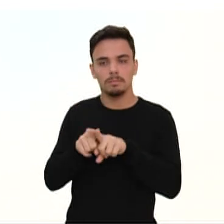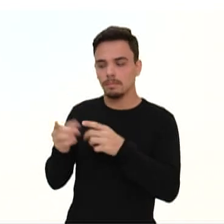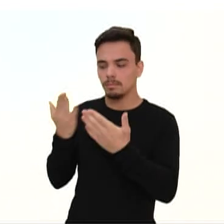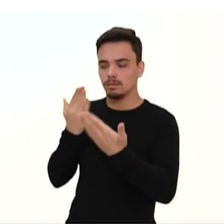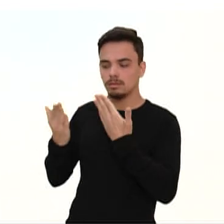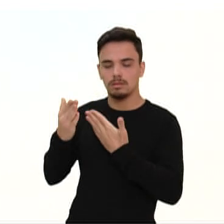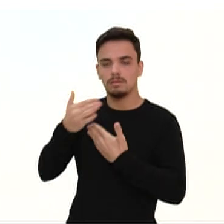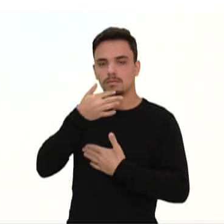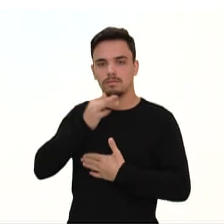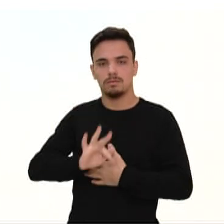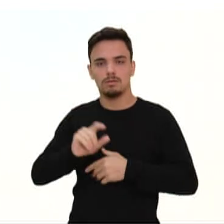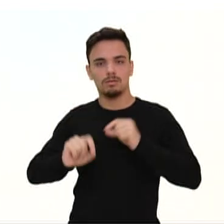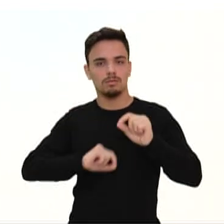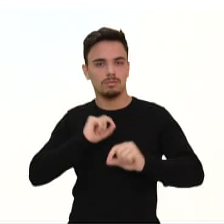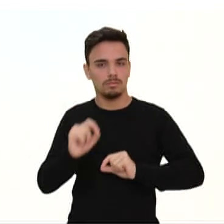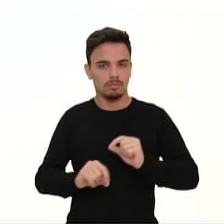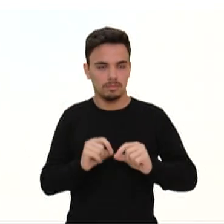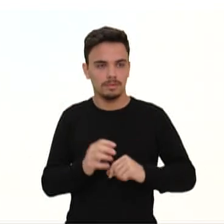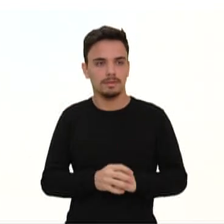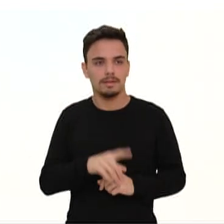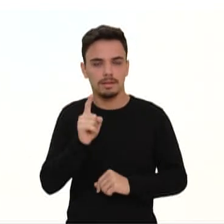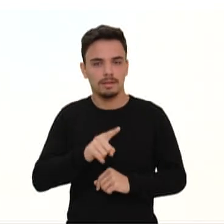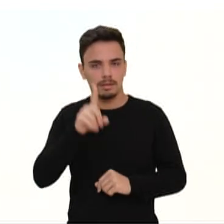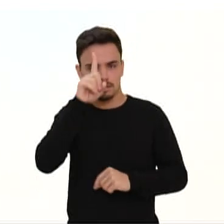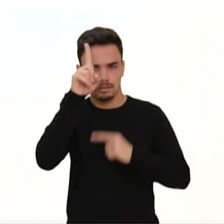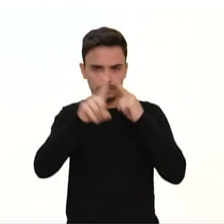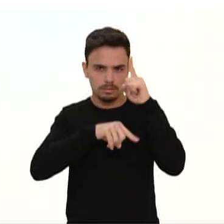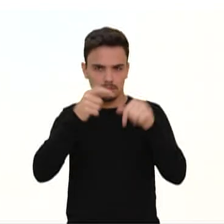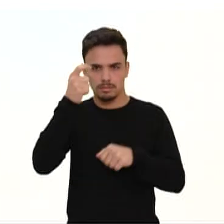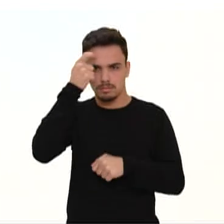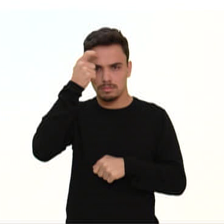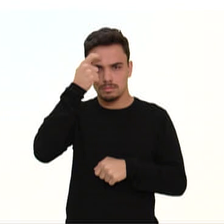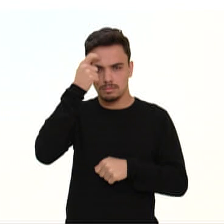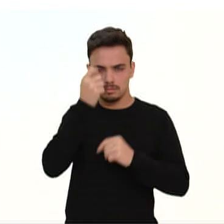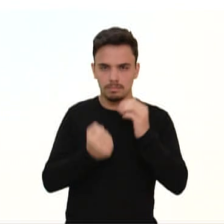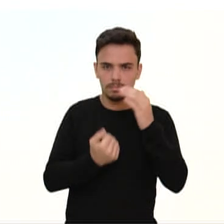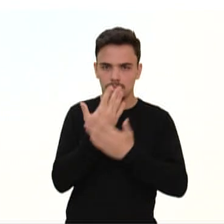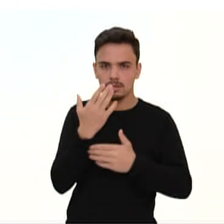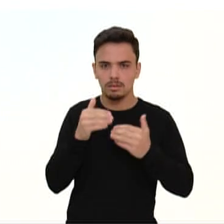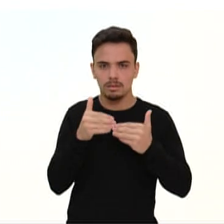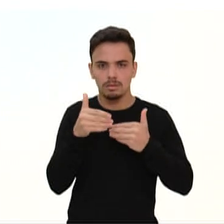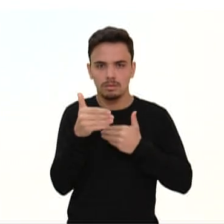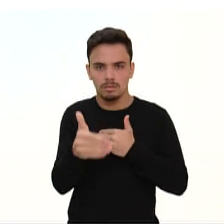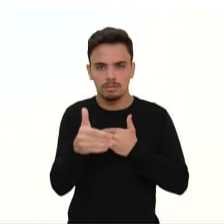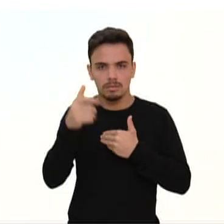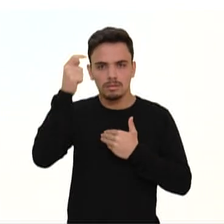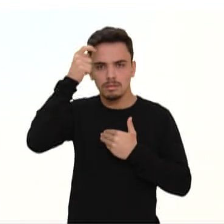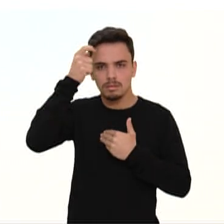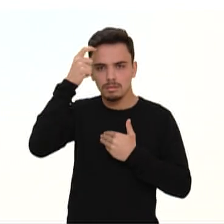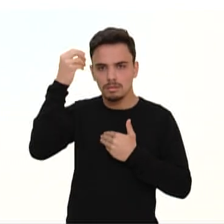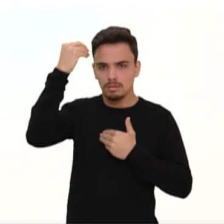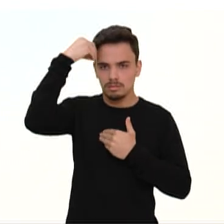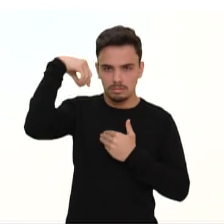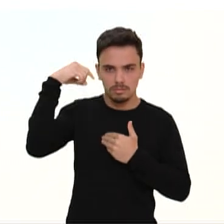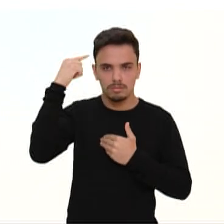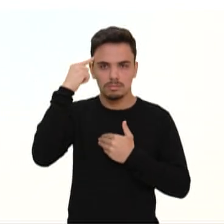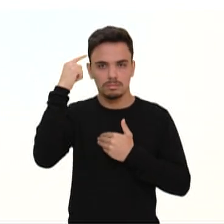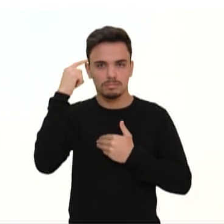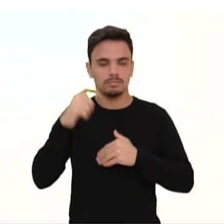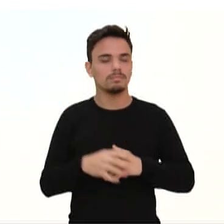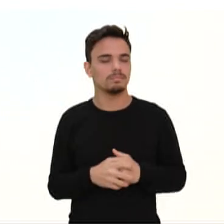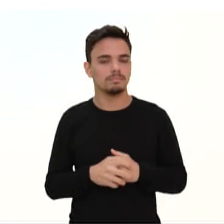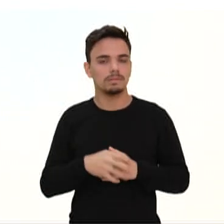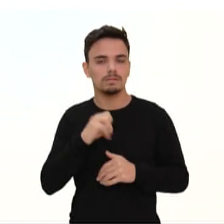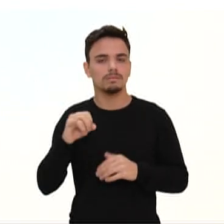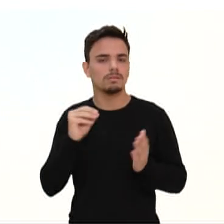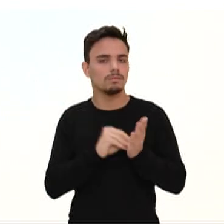Freud é a ideia de que a consciência surge a partir daquilo que é inconsciente e irracional. Então, se